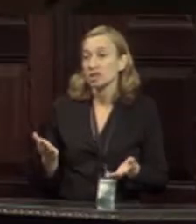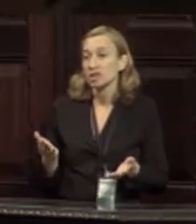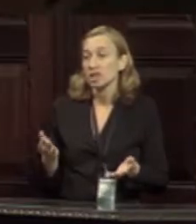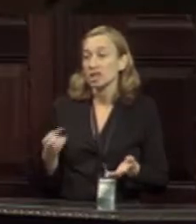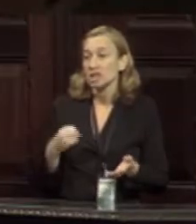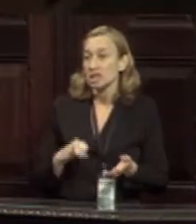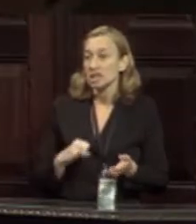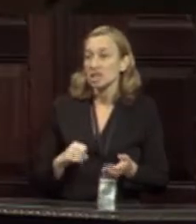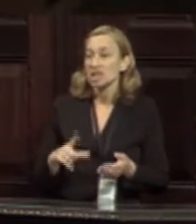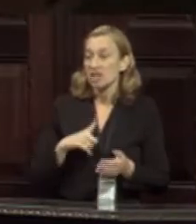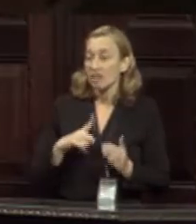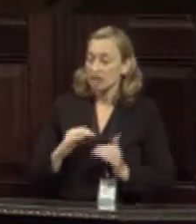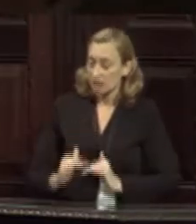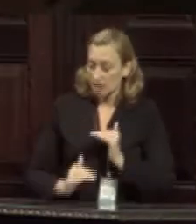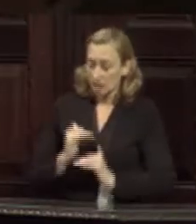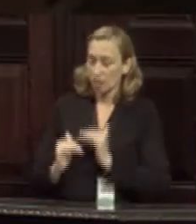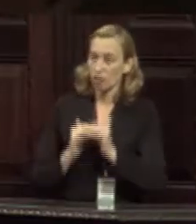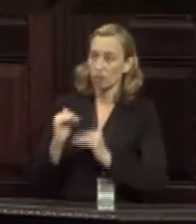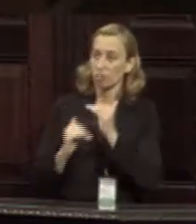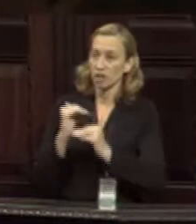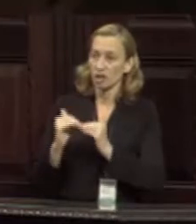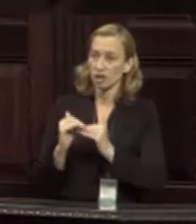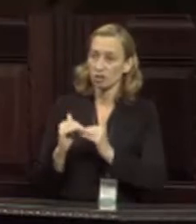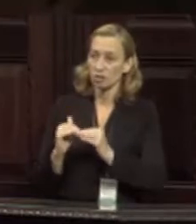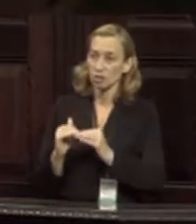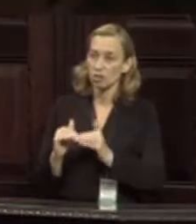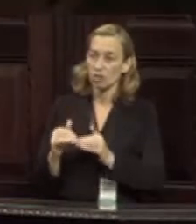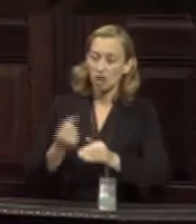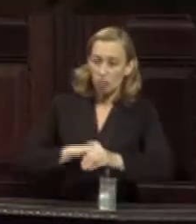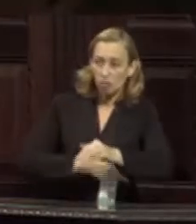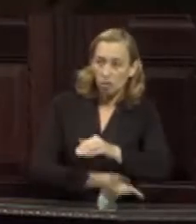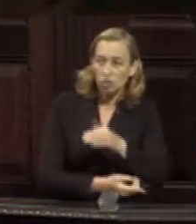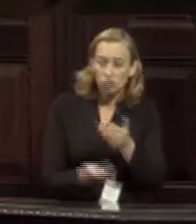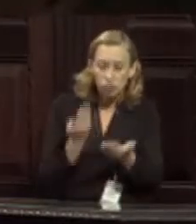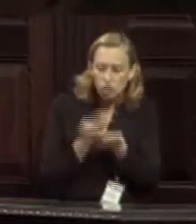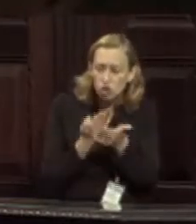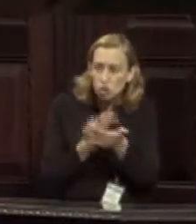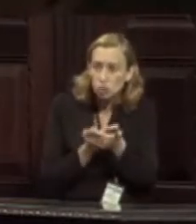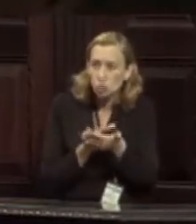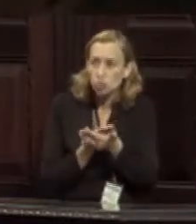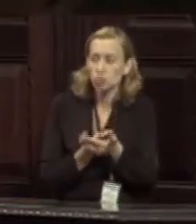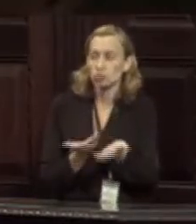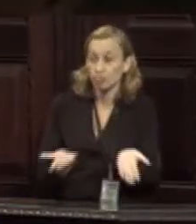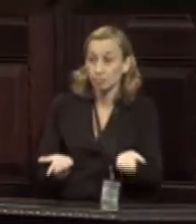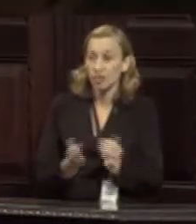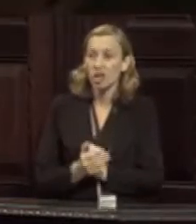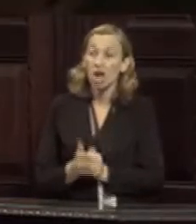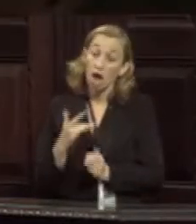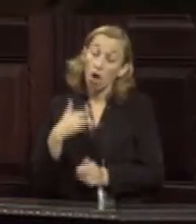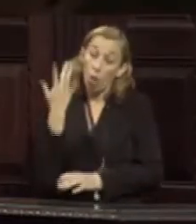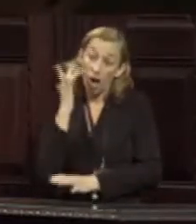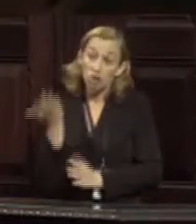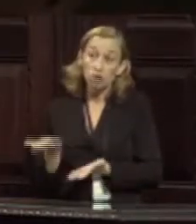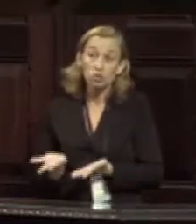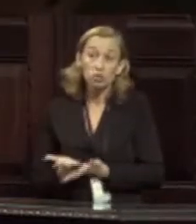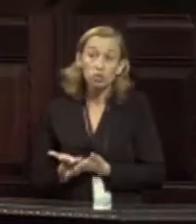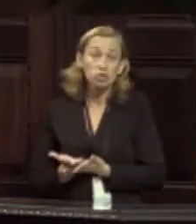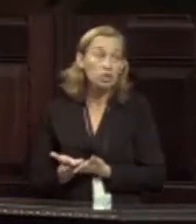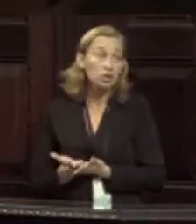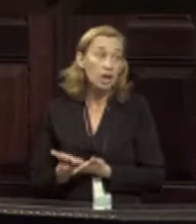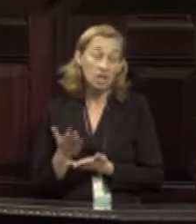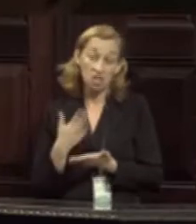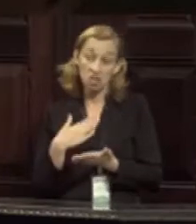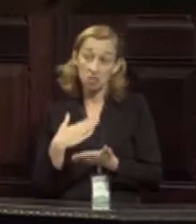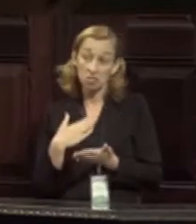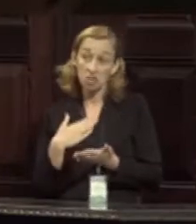modicidade, fosse em cima de estudos, não empiricamente. Eu acho, pelas minhas